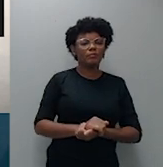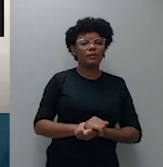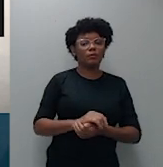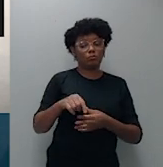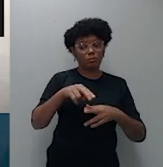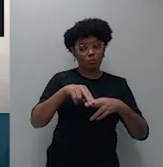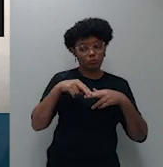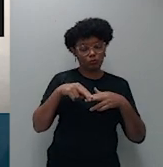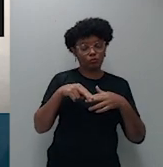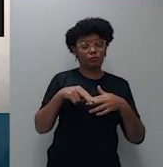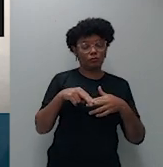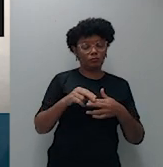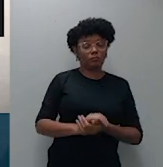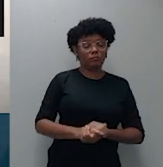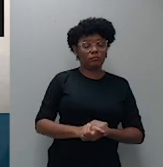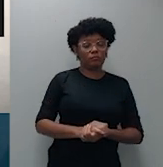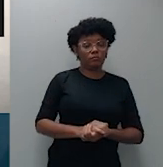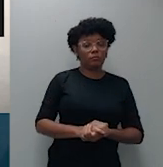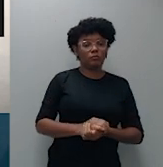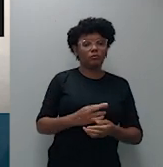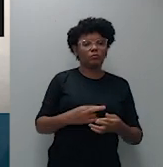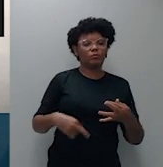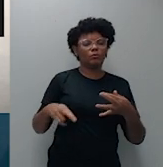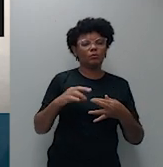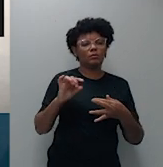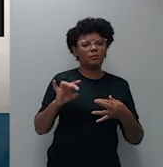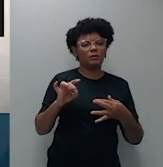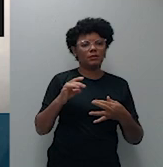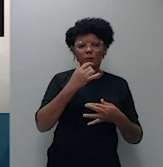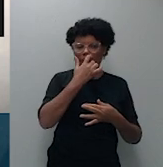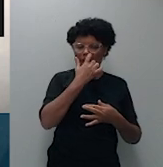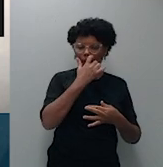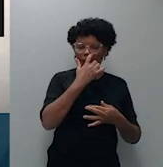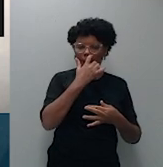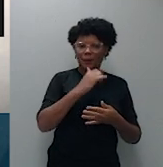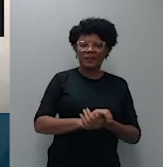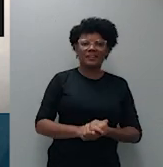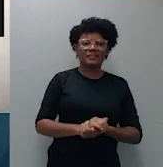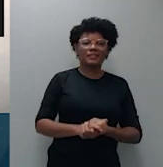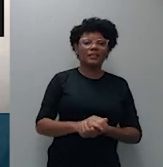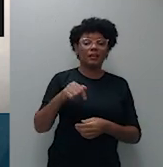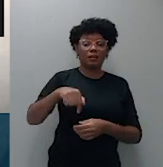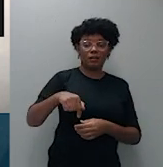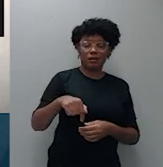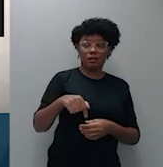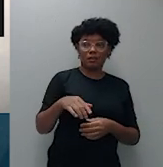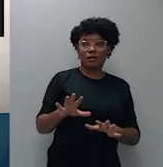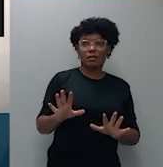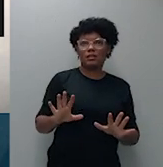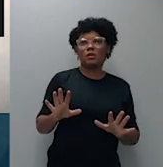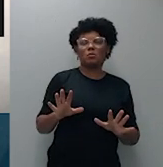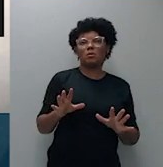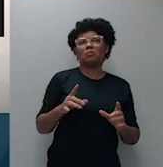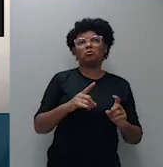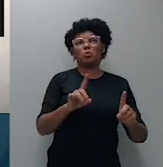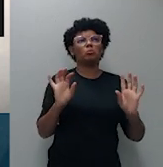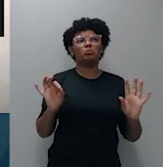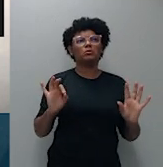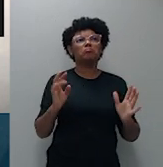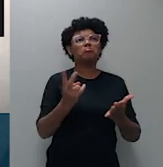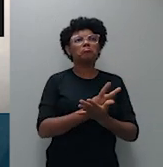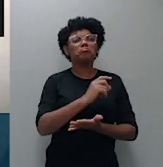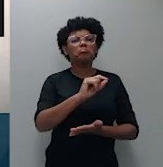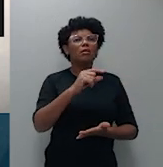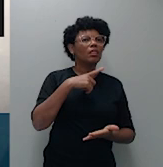do recurso especial e nem da Tribuna não se contesta o fato houve